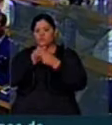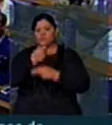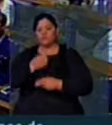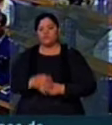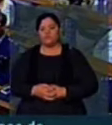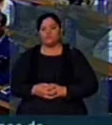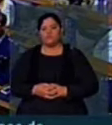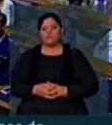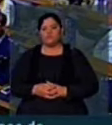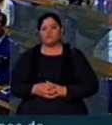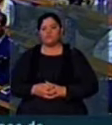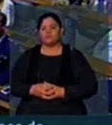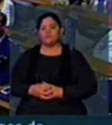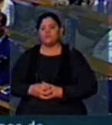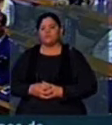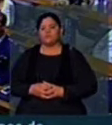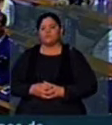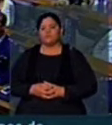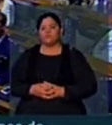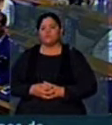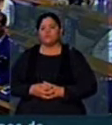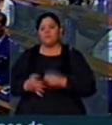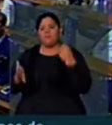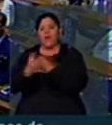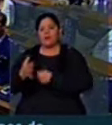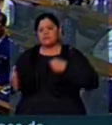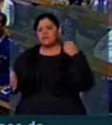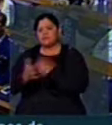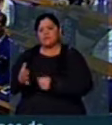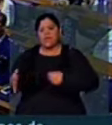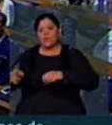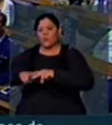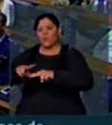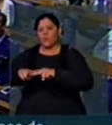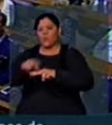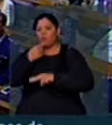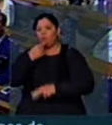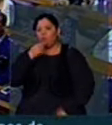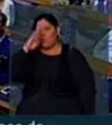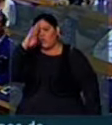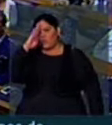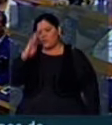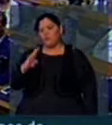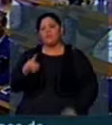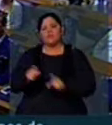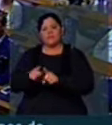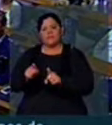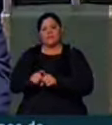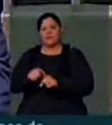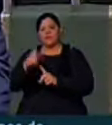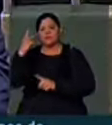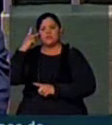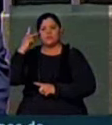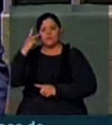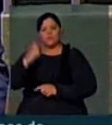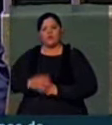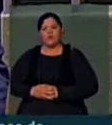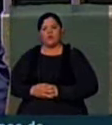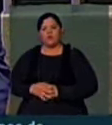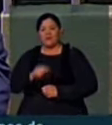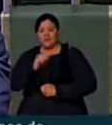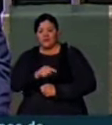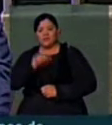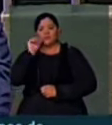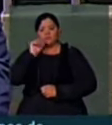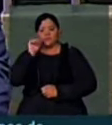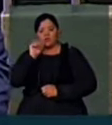apauladas, mais um minuto, apauladas em cárcere privado, um tenente da então Força Pública de São Paulo. Uma mulher